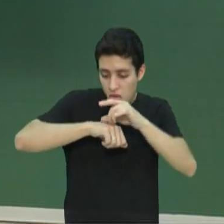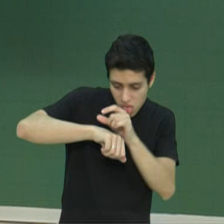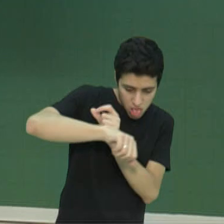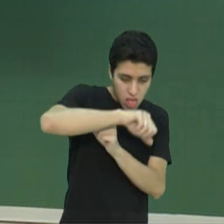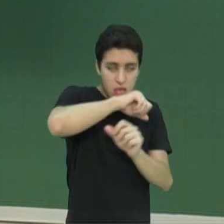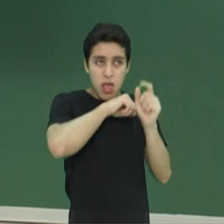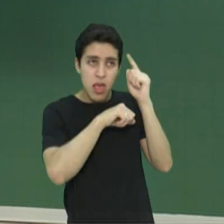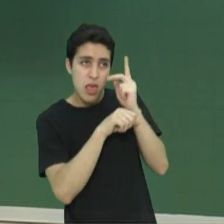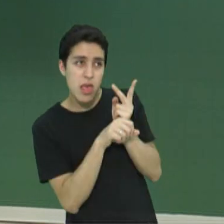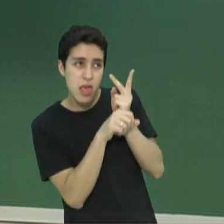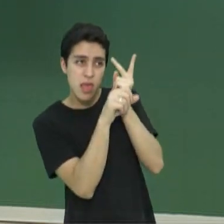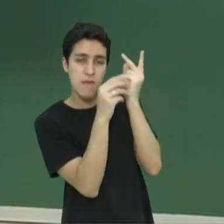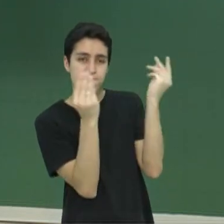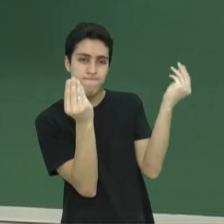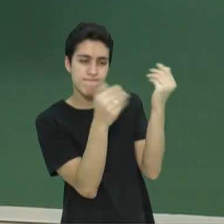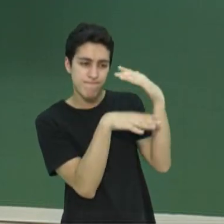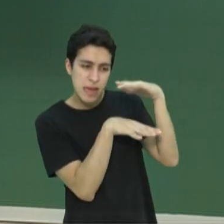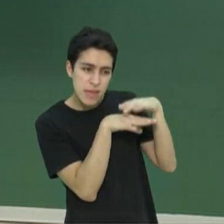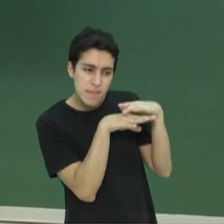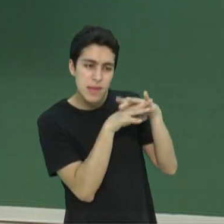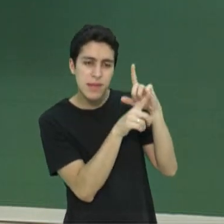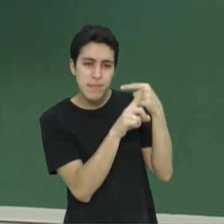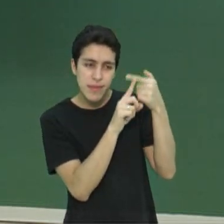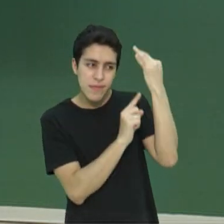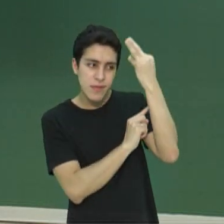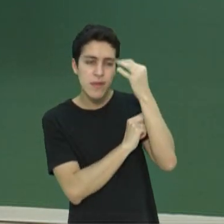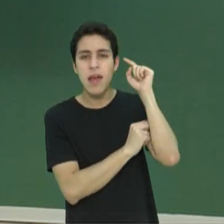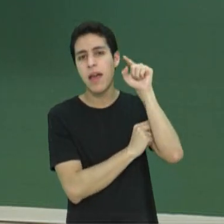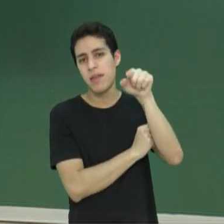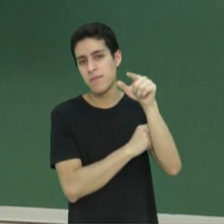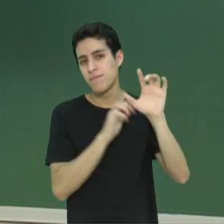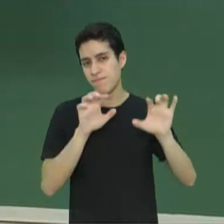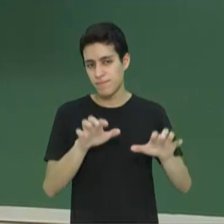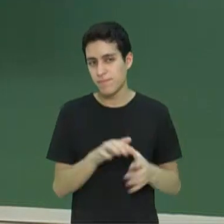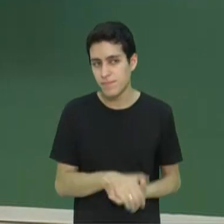das ciências matemáticas e da filosofia.